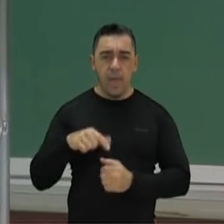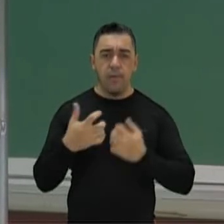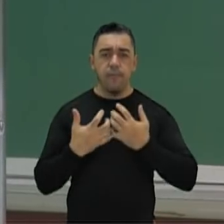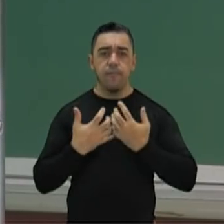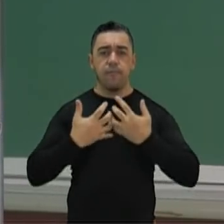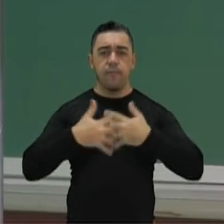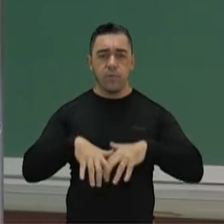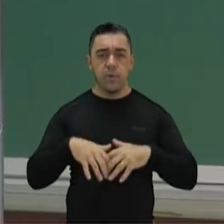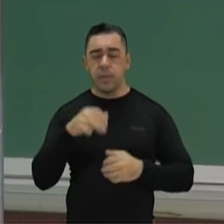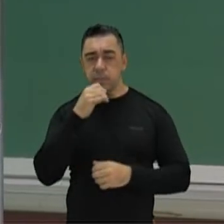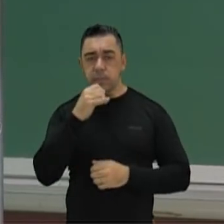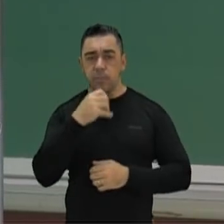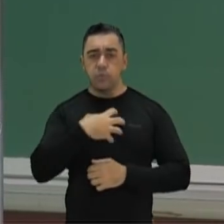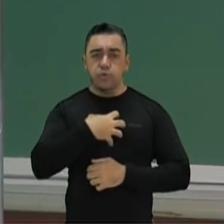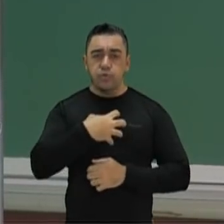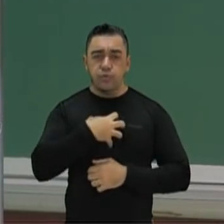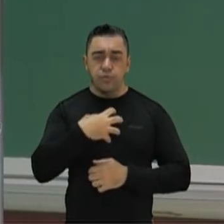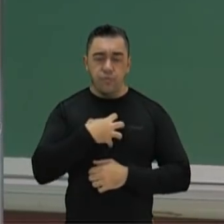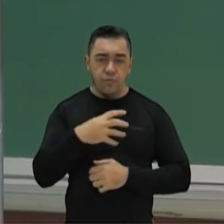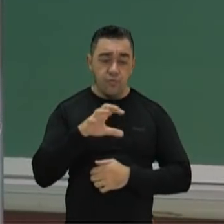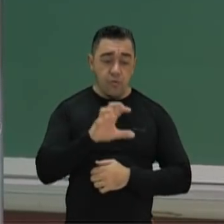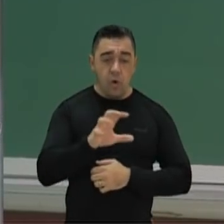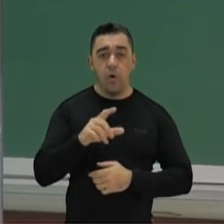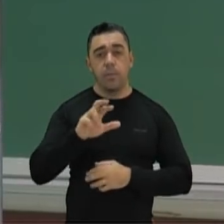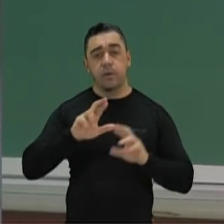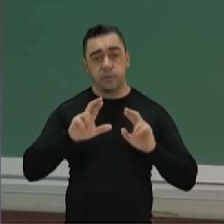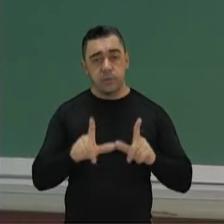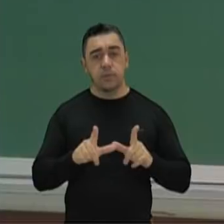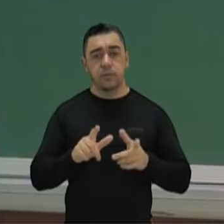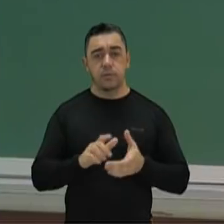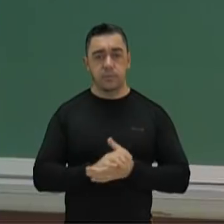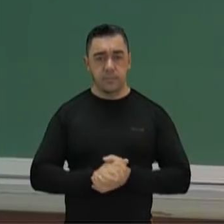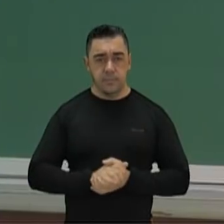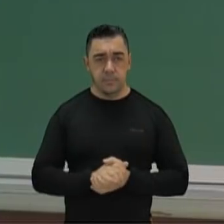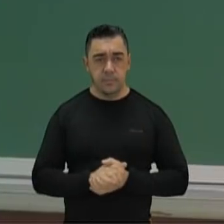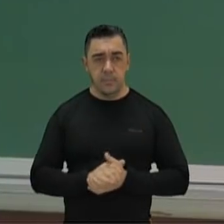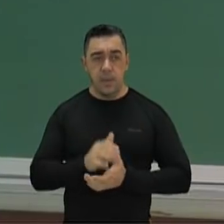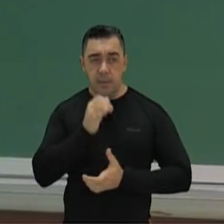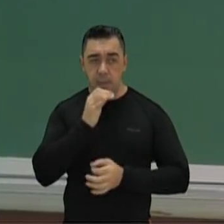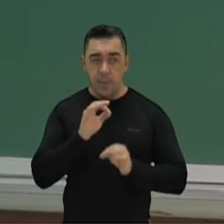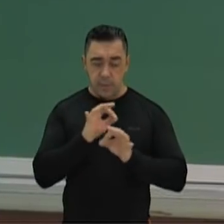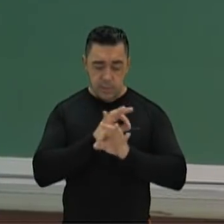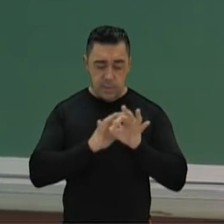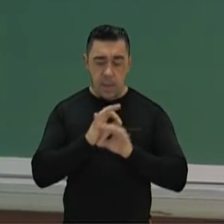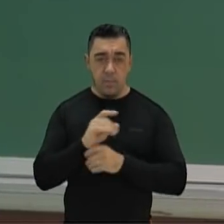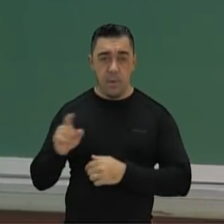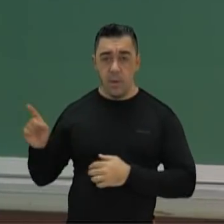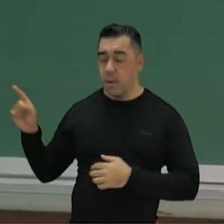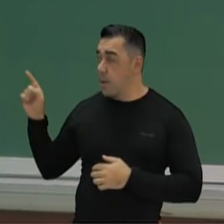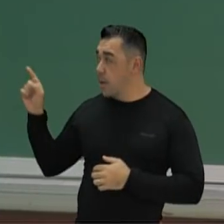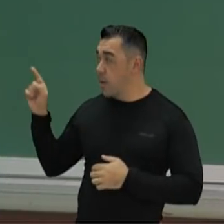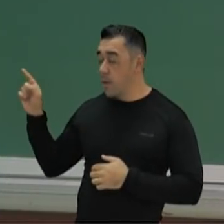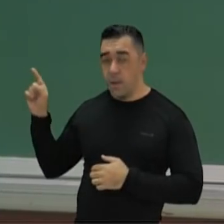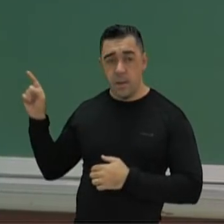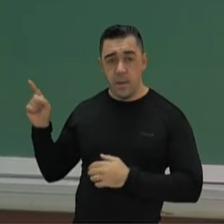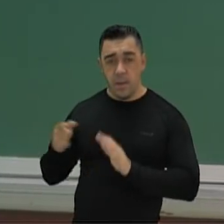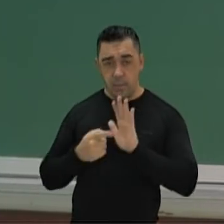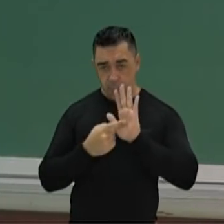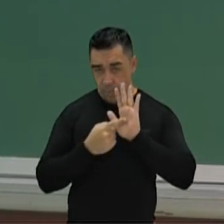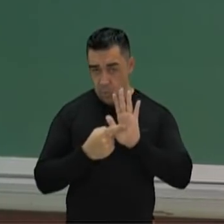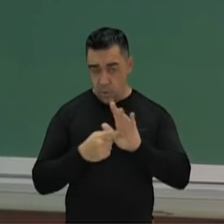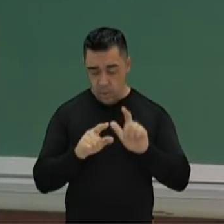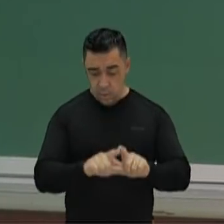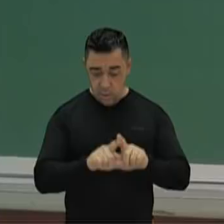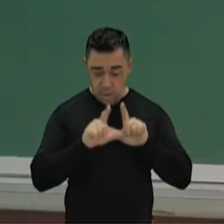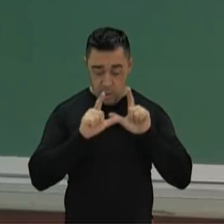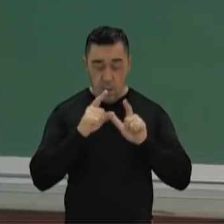função, tem um formato e uma função definida. As células, e eu trouxe aqui eu consegui isolar na imagem